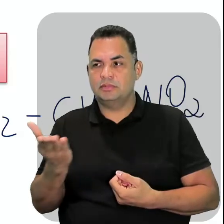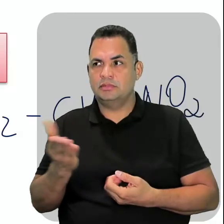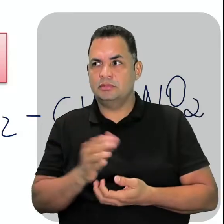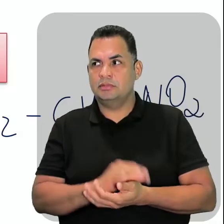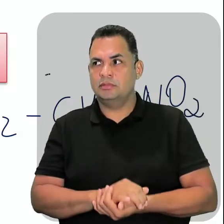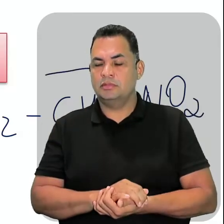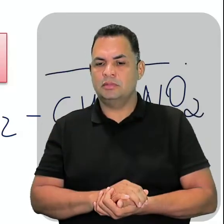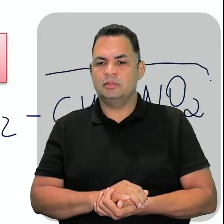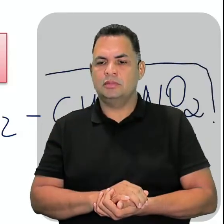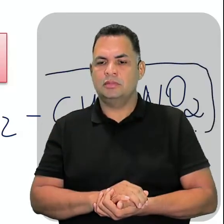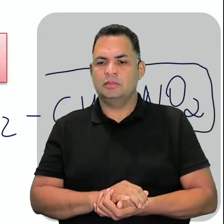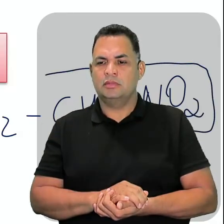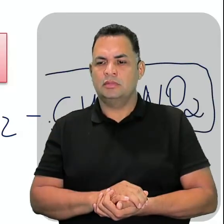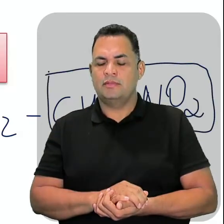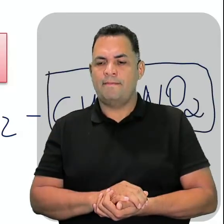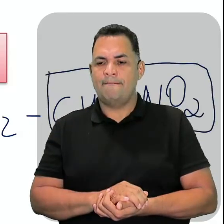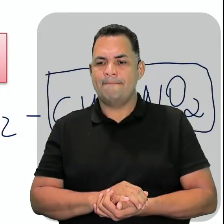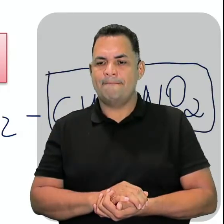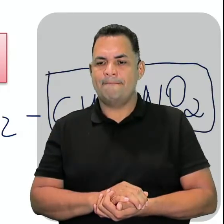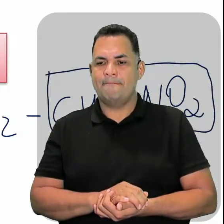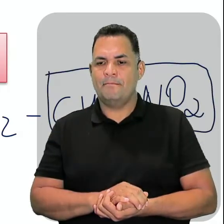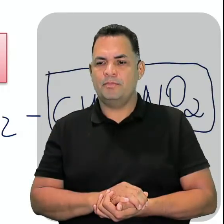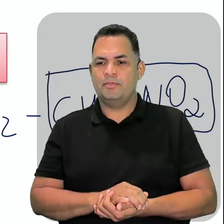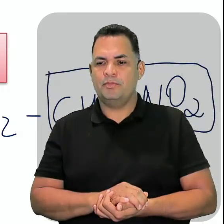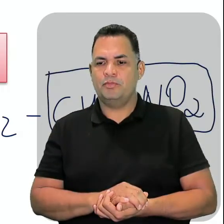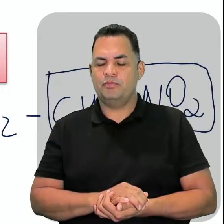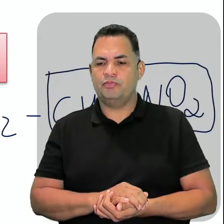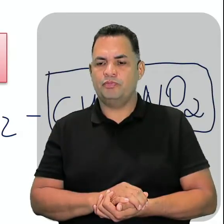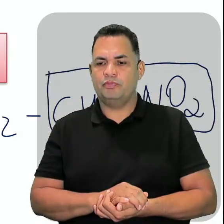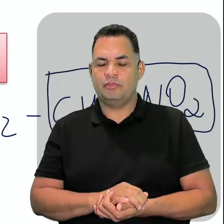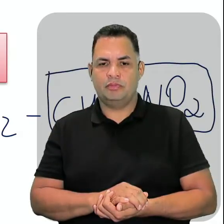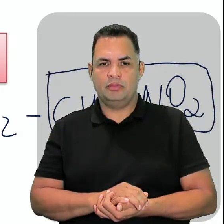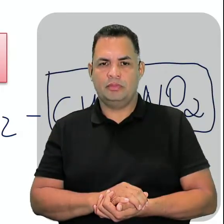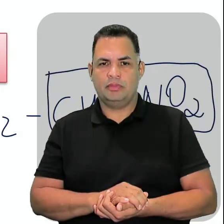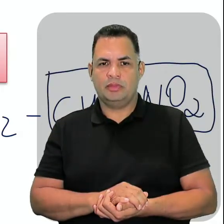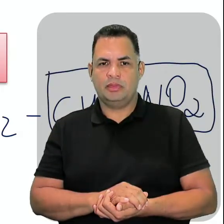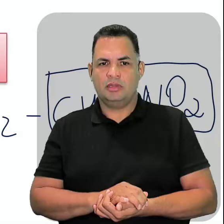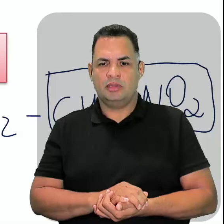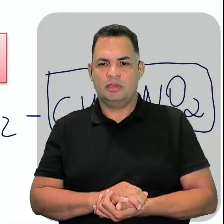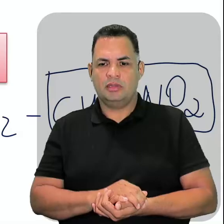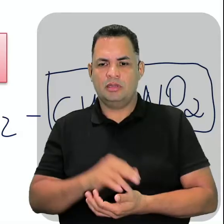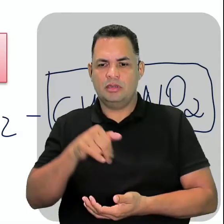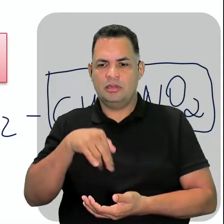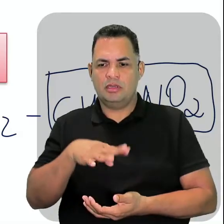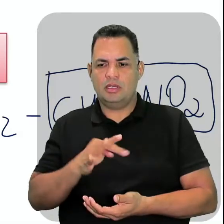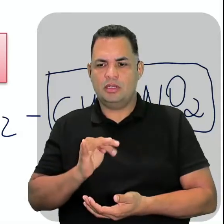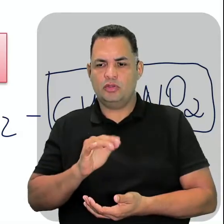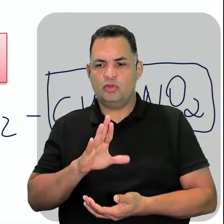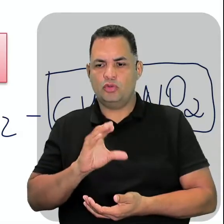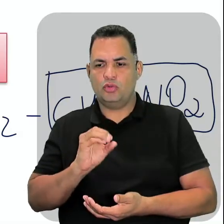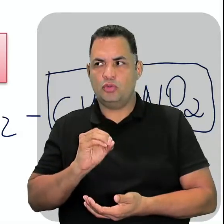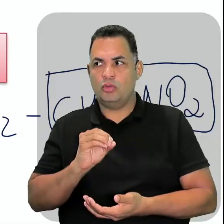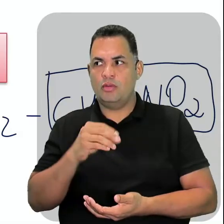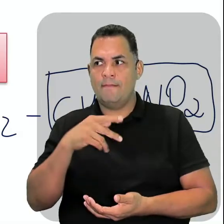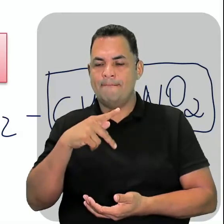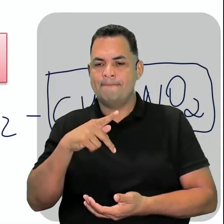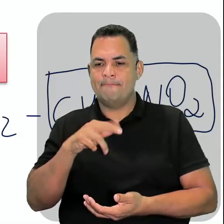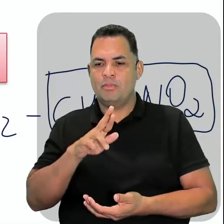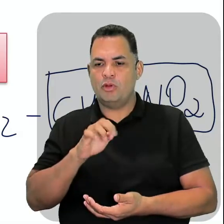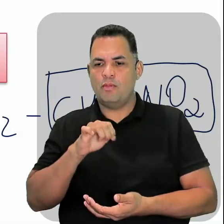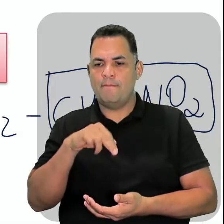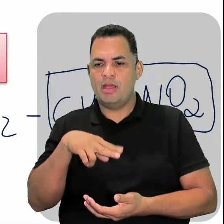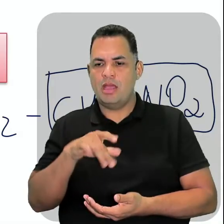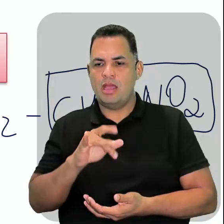ó. Essa situação seria o nitropropano. Vou refazer